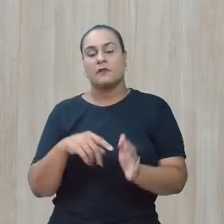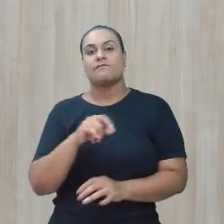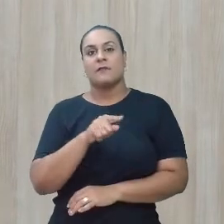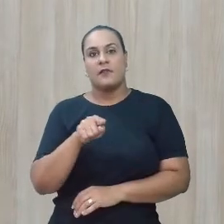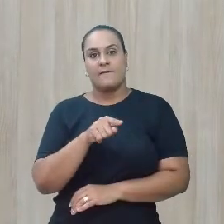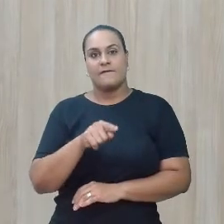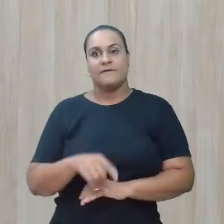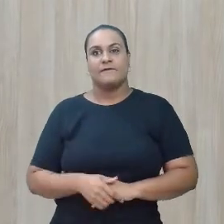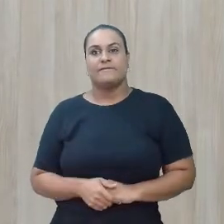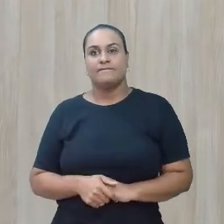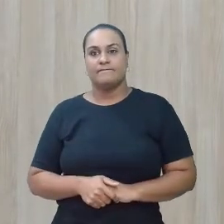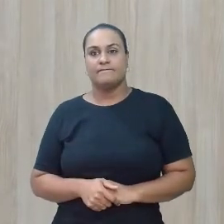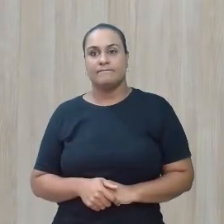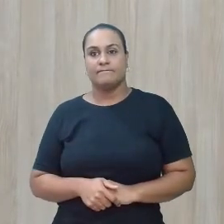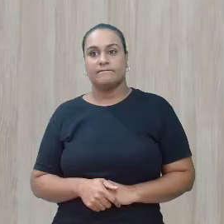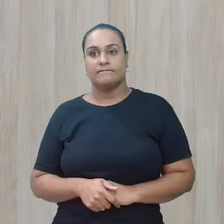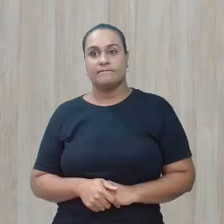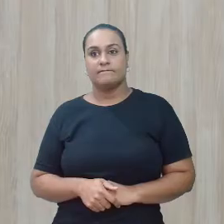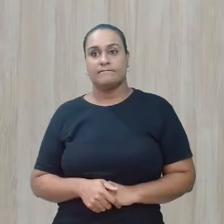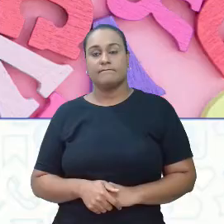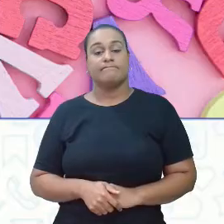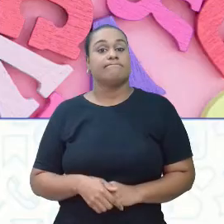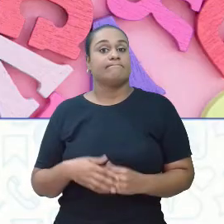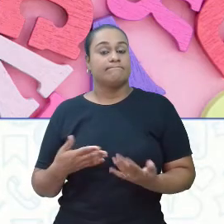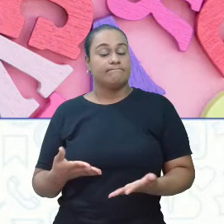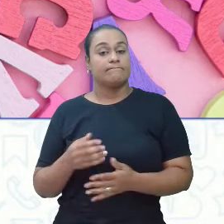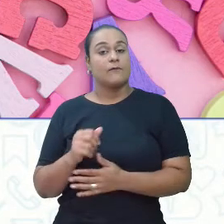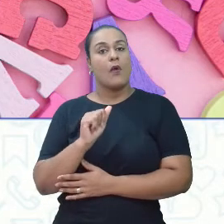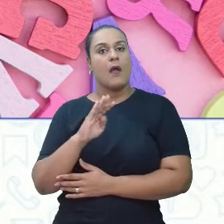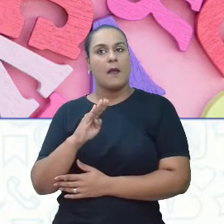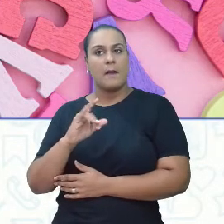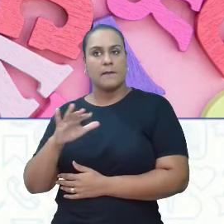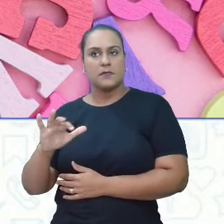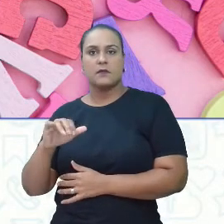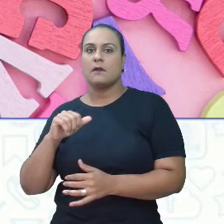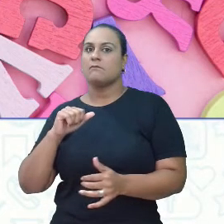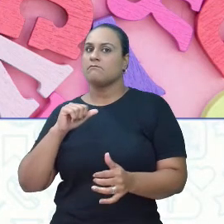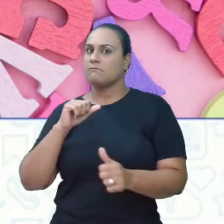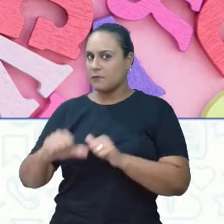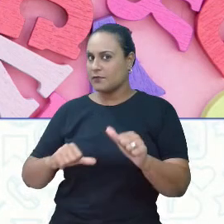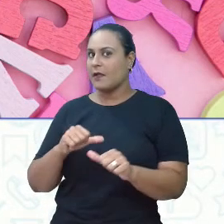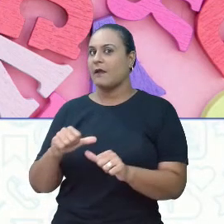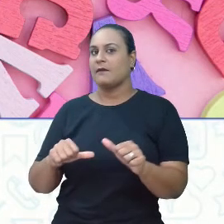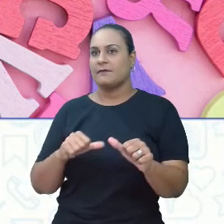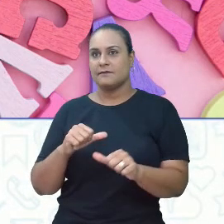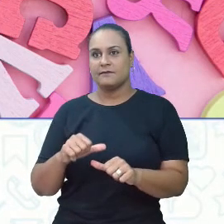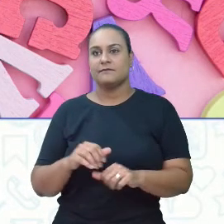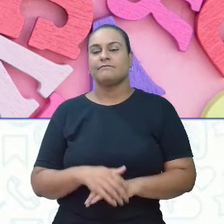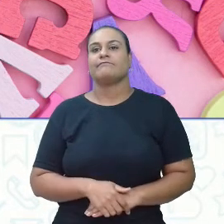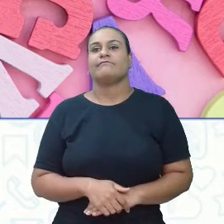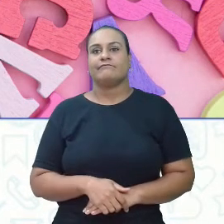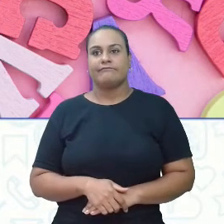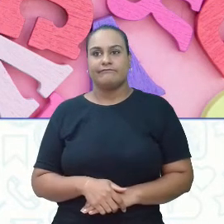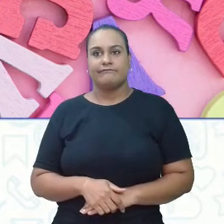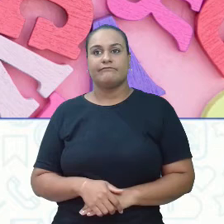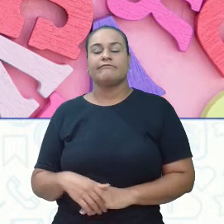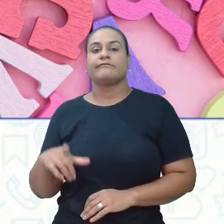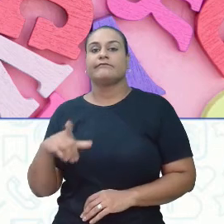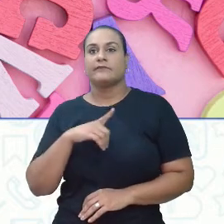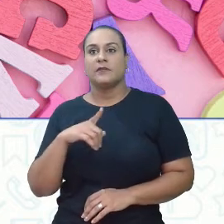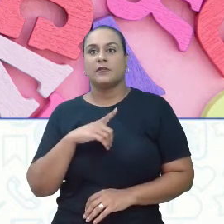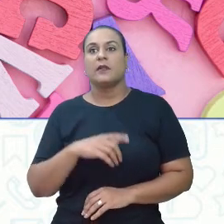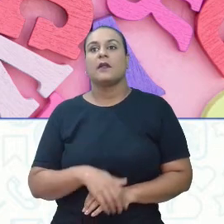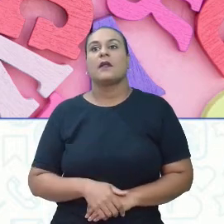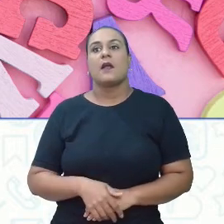Massa? O novo alfabeto, mexeram no nosso alfabeto, veja só. O novo alfabeto, ele comporta